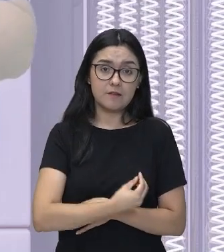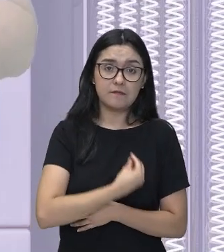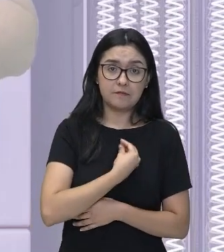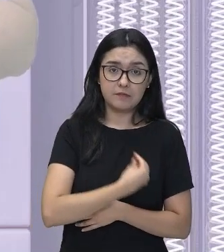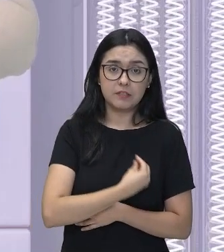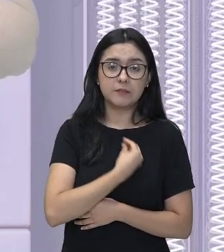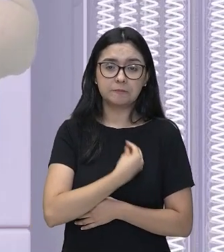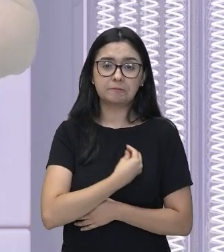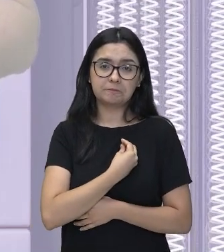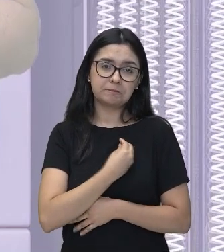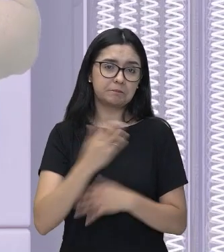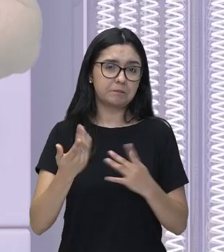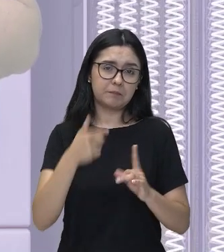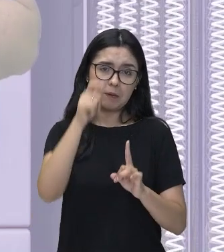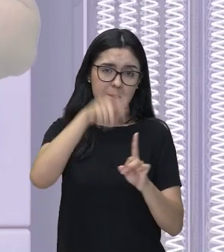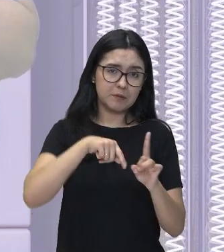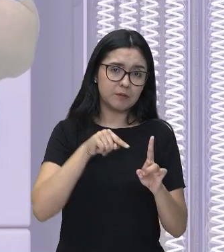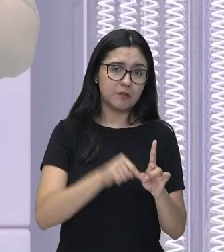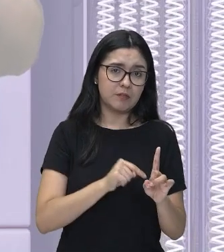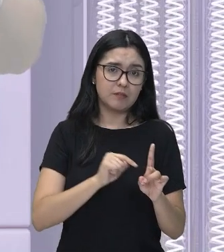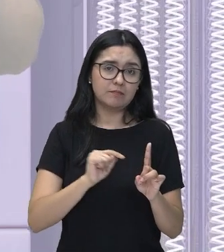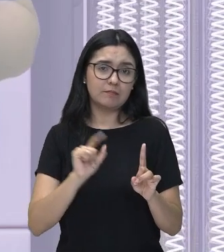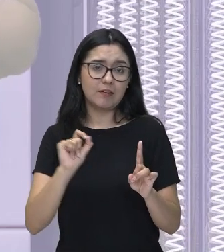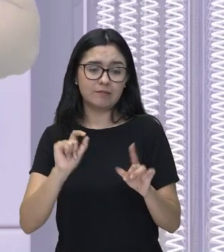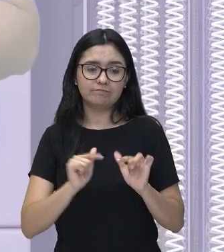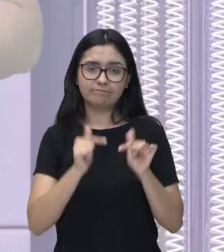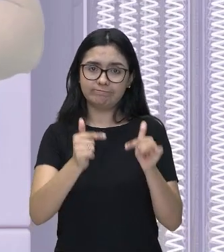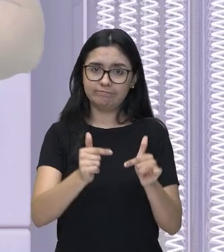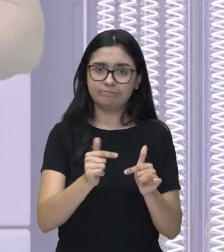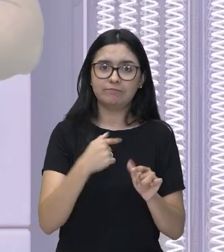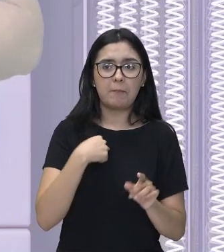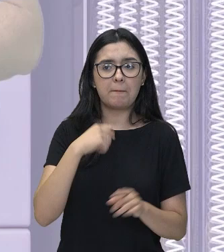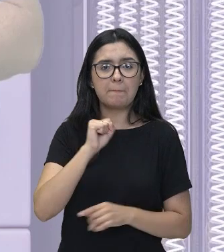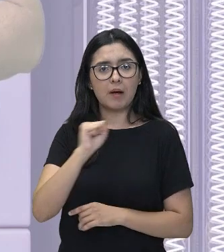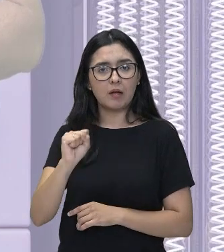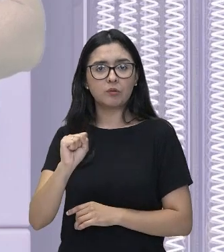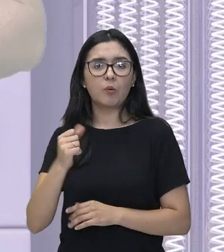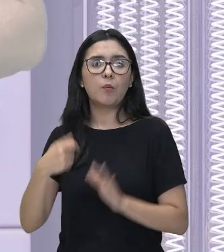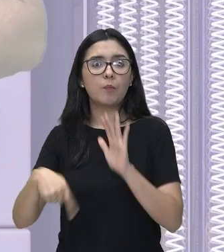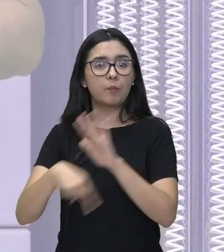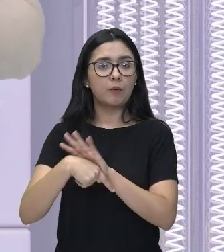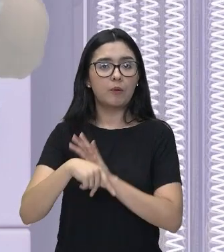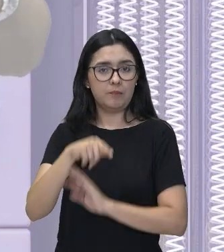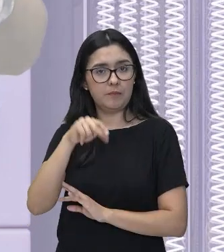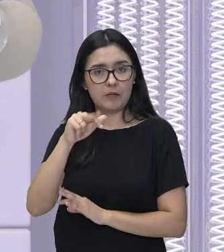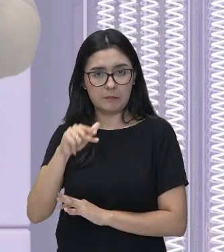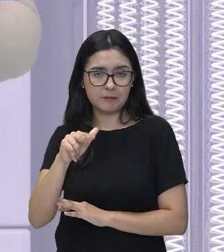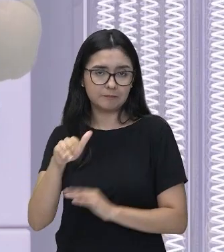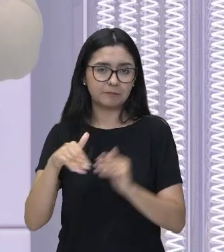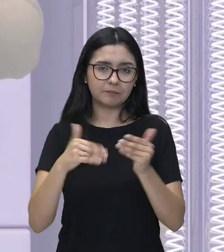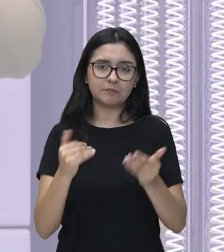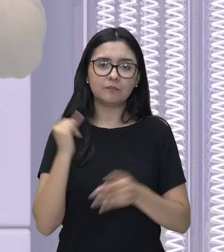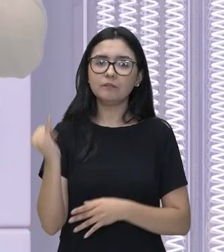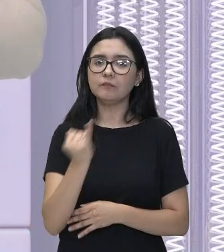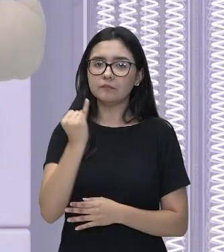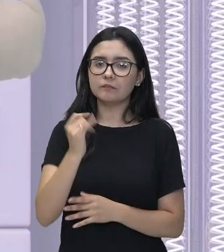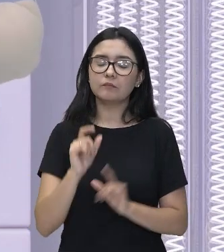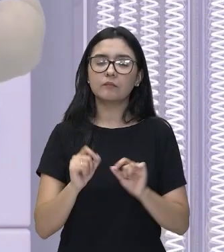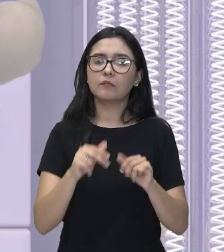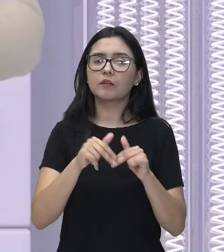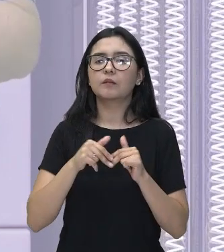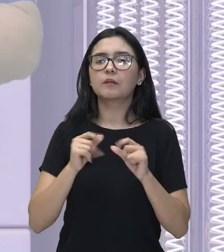seja de uma pessoa que cometeu um mal tão grande como tirar a vida do próprio irmão. Né, isso é importante, porque